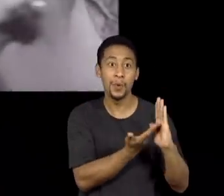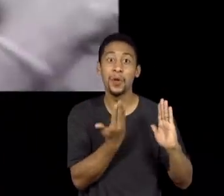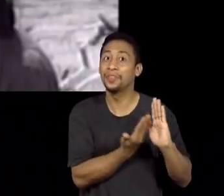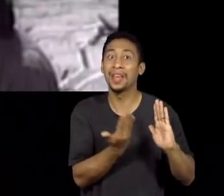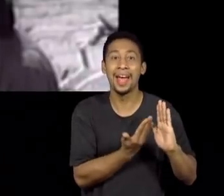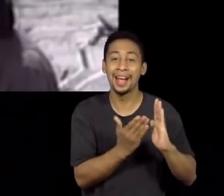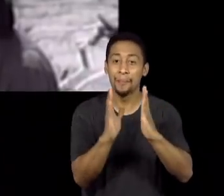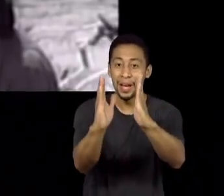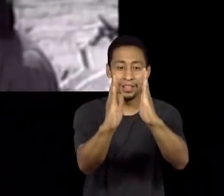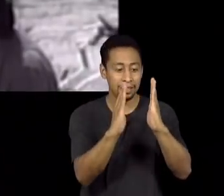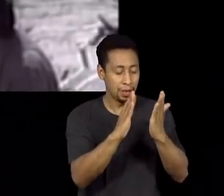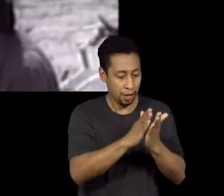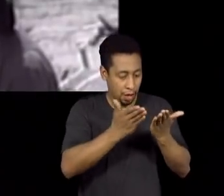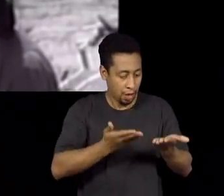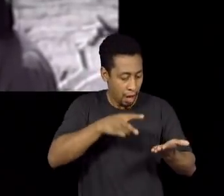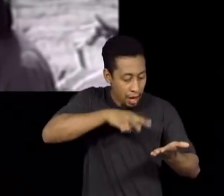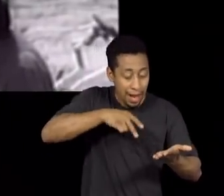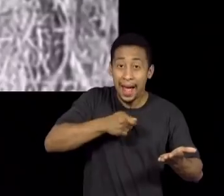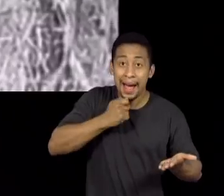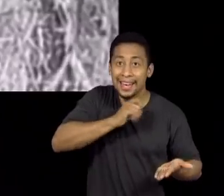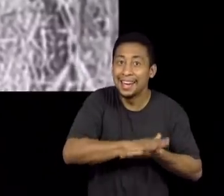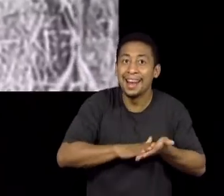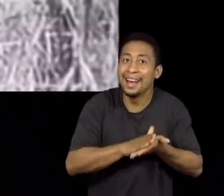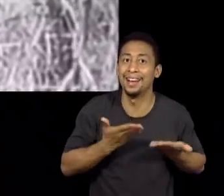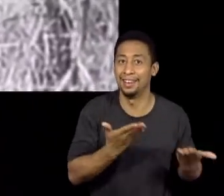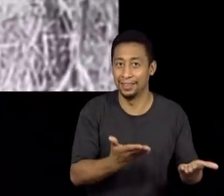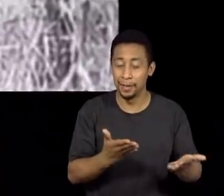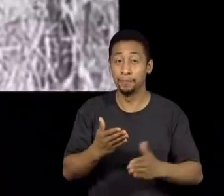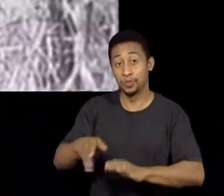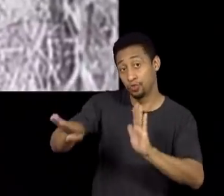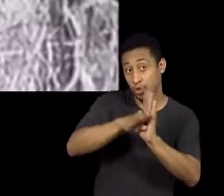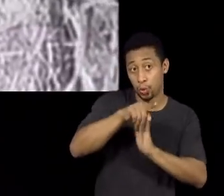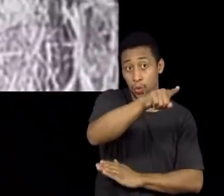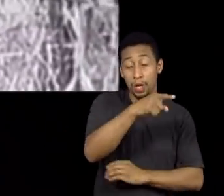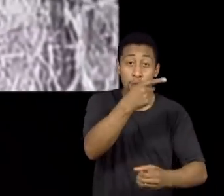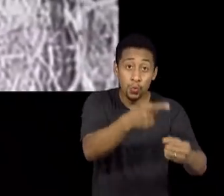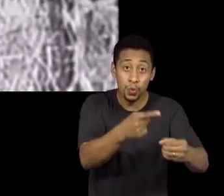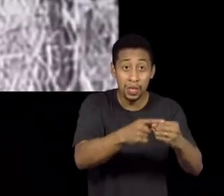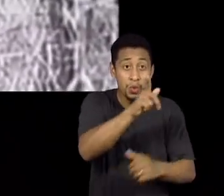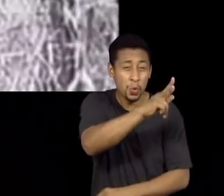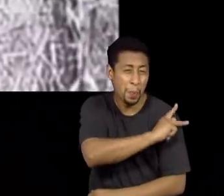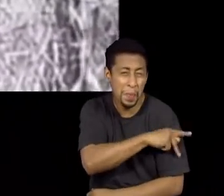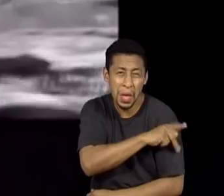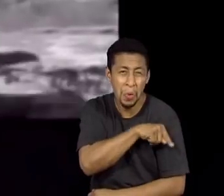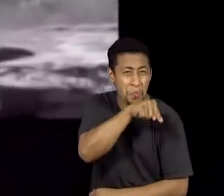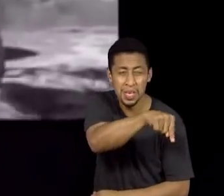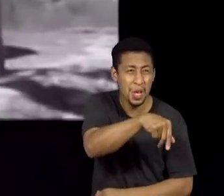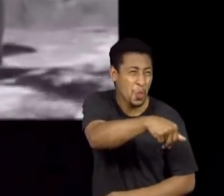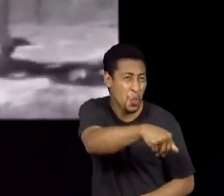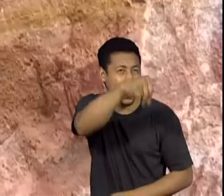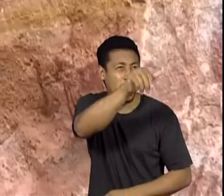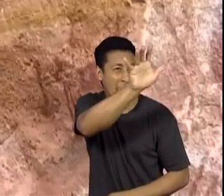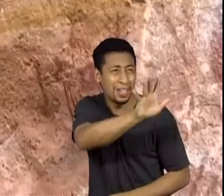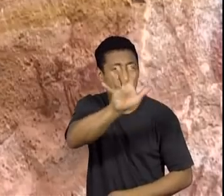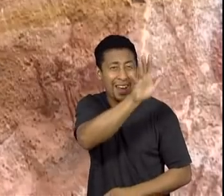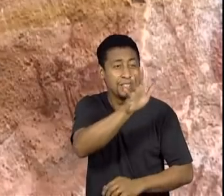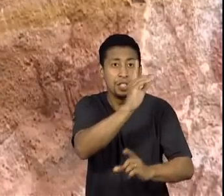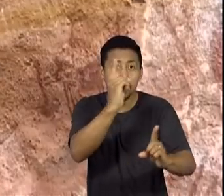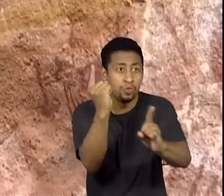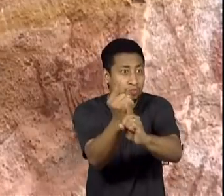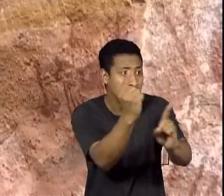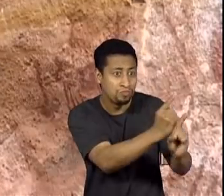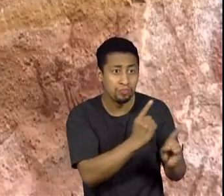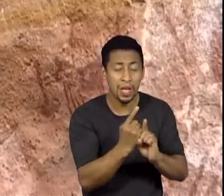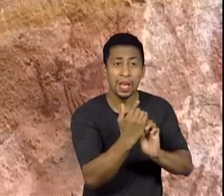Guidon chega na década de 60, no interior do Nordeste, no Piauí, descobre que as pinturas rupestres daqui